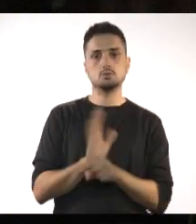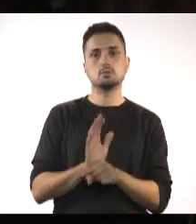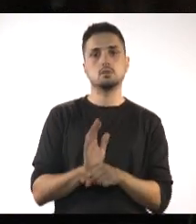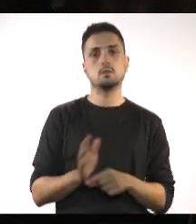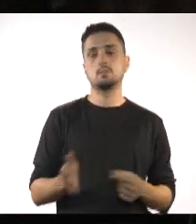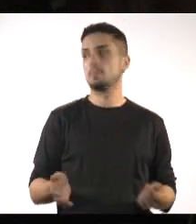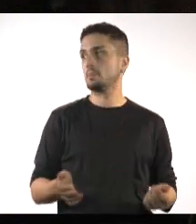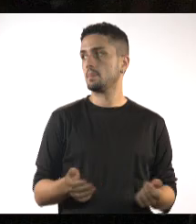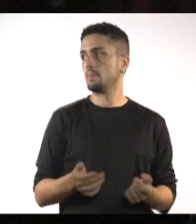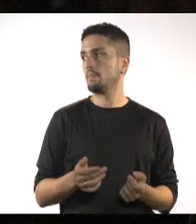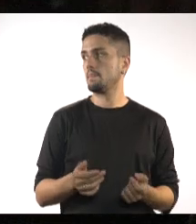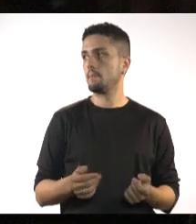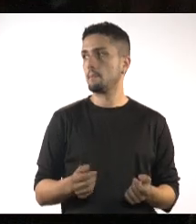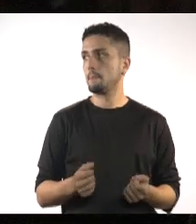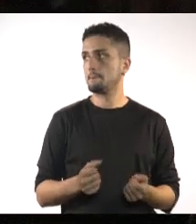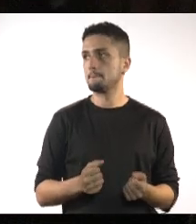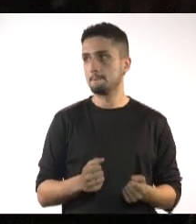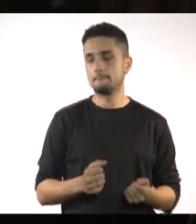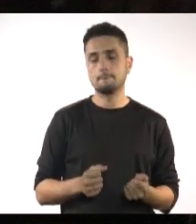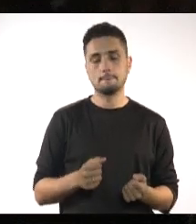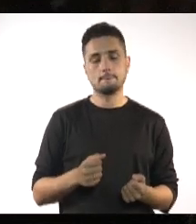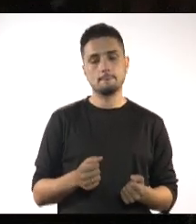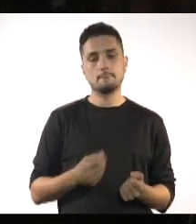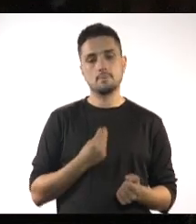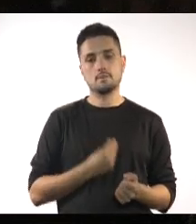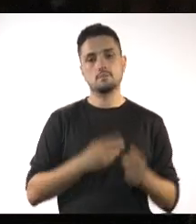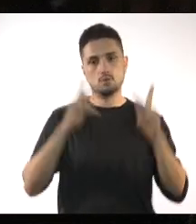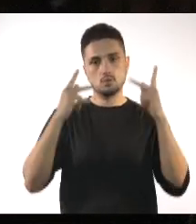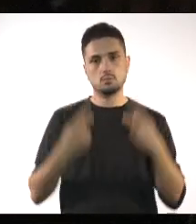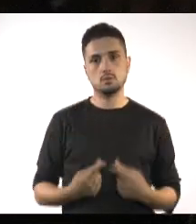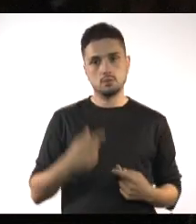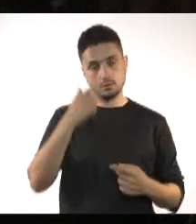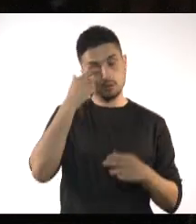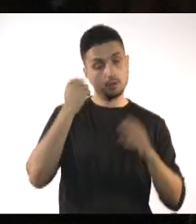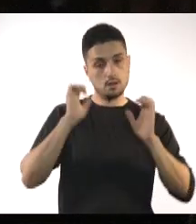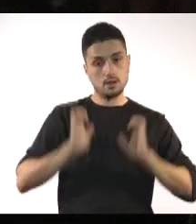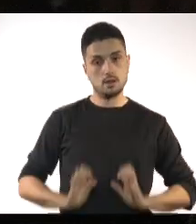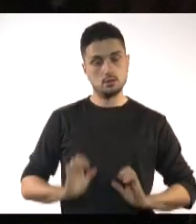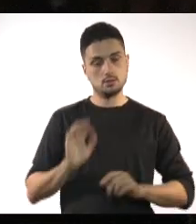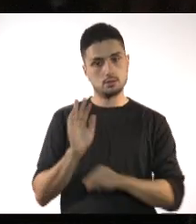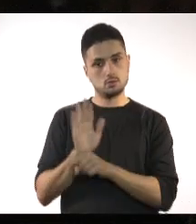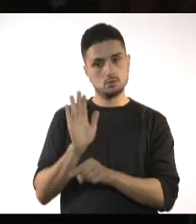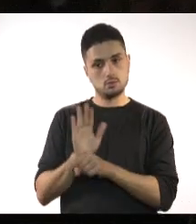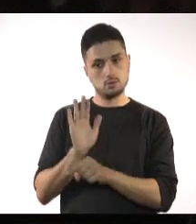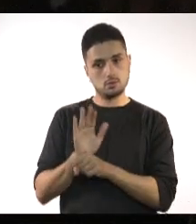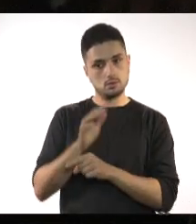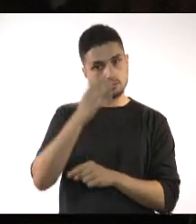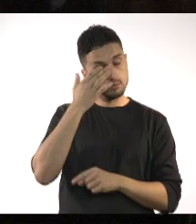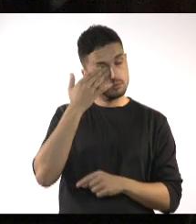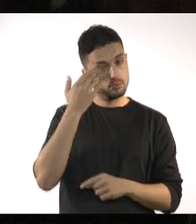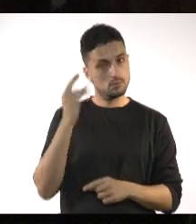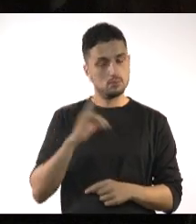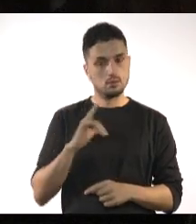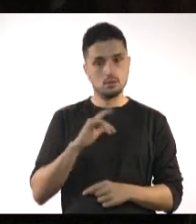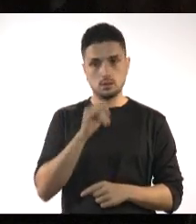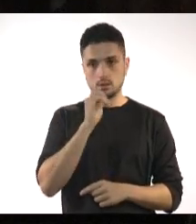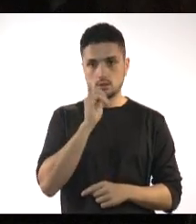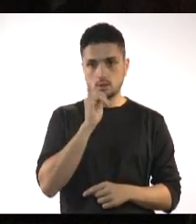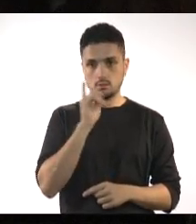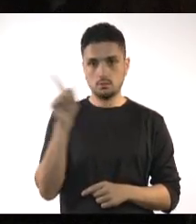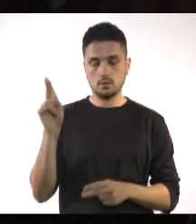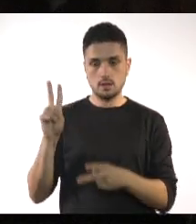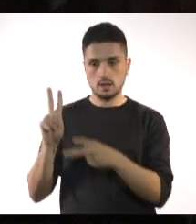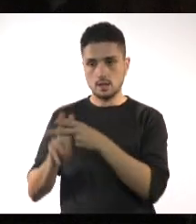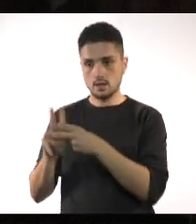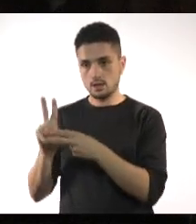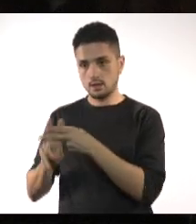públicas na perspectiva da vida humana e dessa ética do cuidado. Nós temos, por exemplo, a pastoral carcerária.